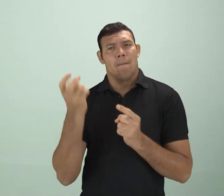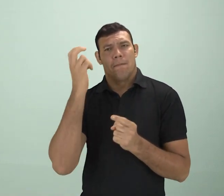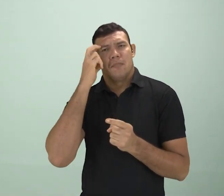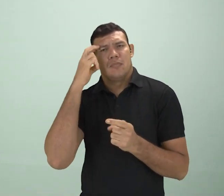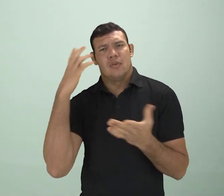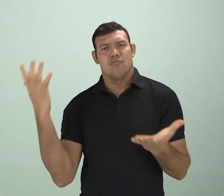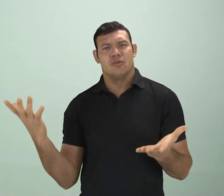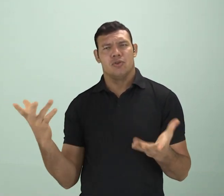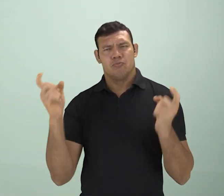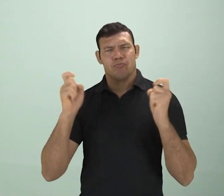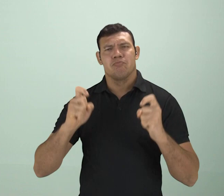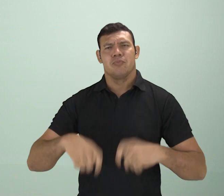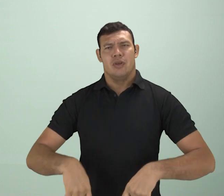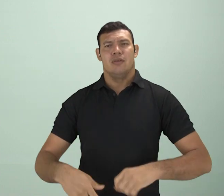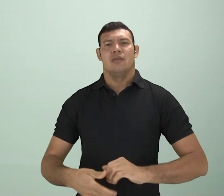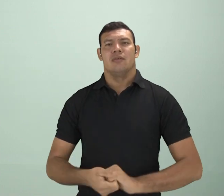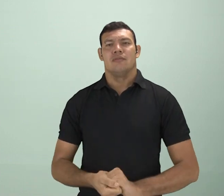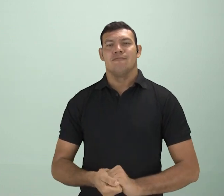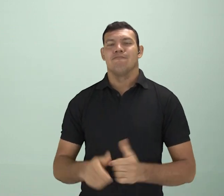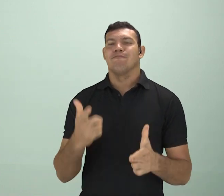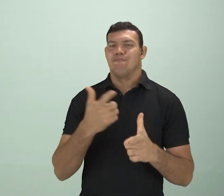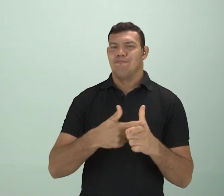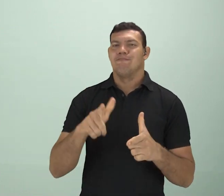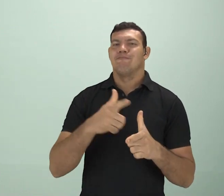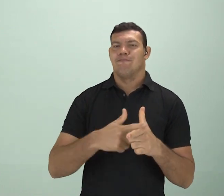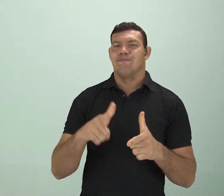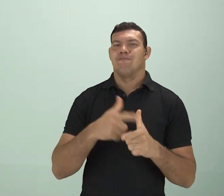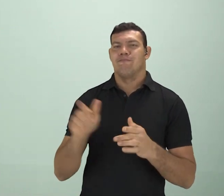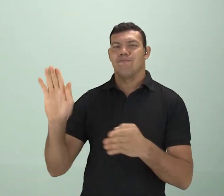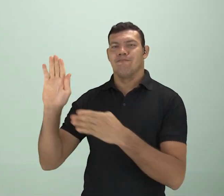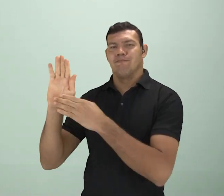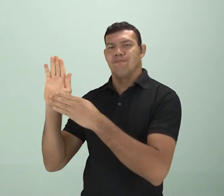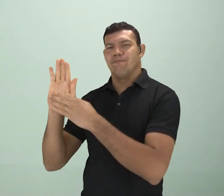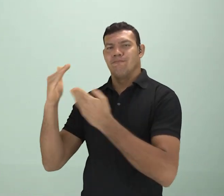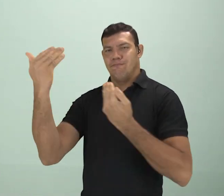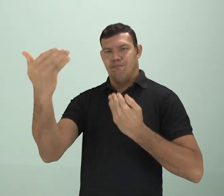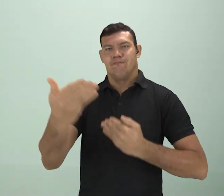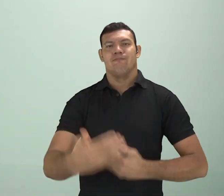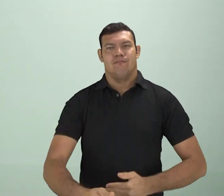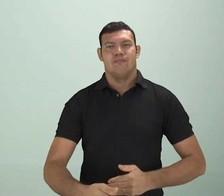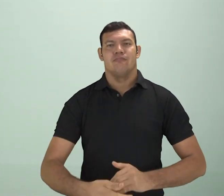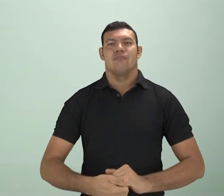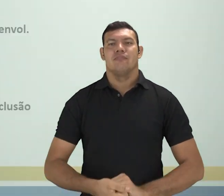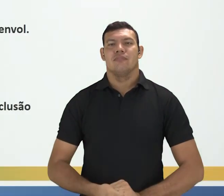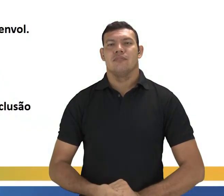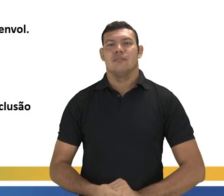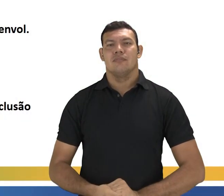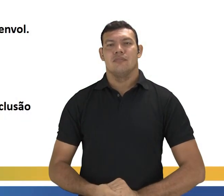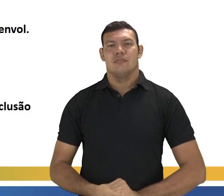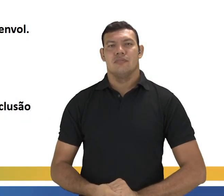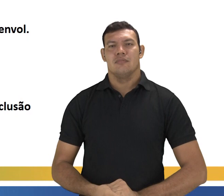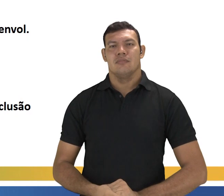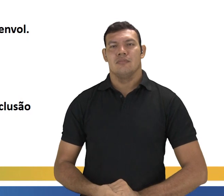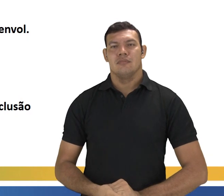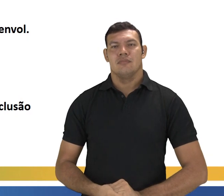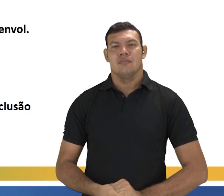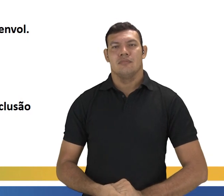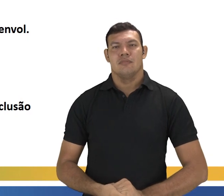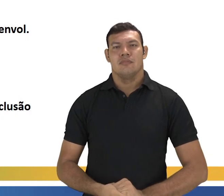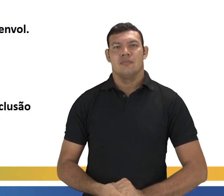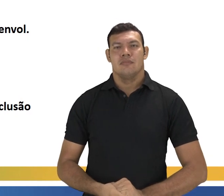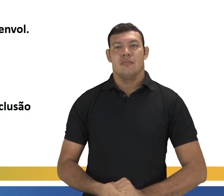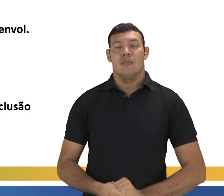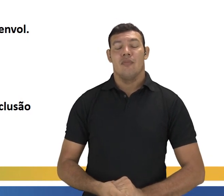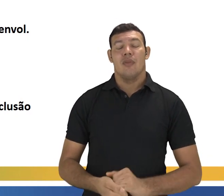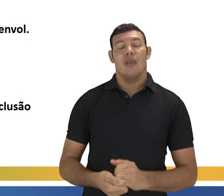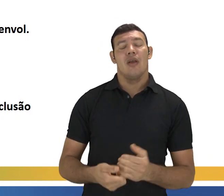cabível, possível, para o problema discutido no texto, na proposta textual do Enem. Eu